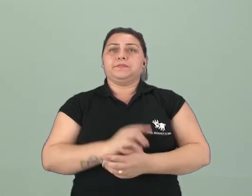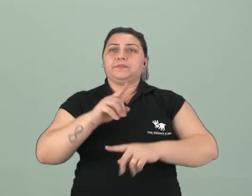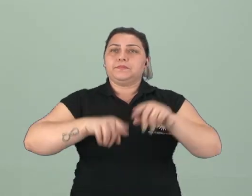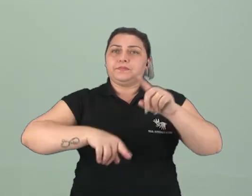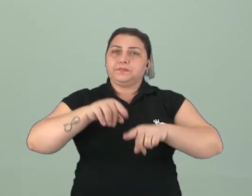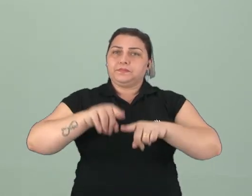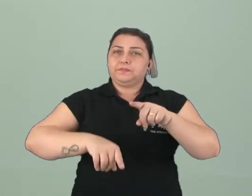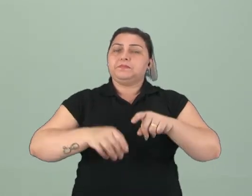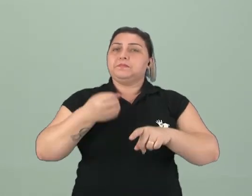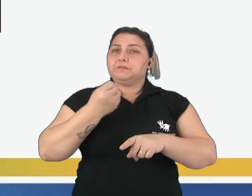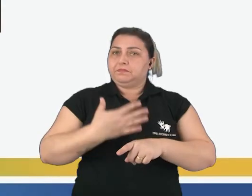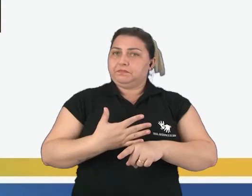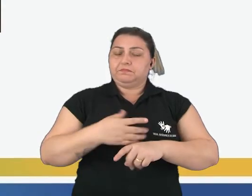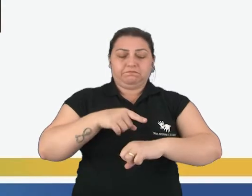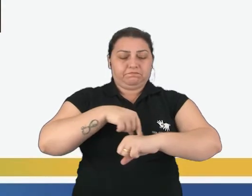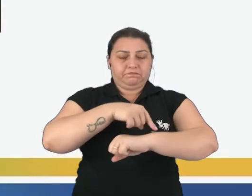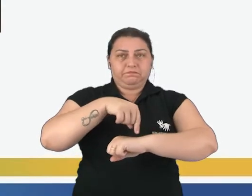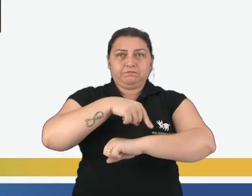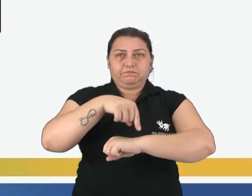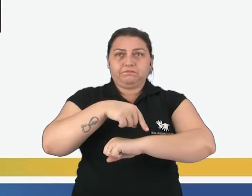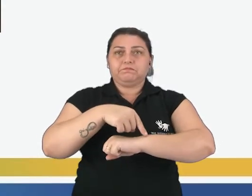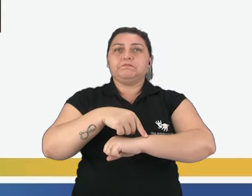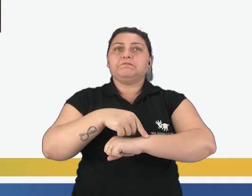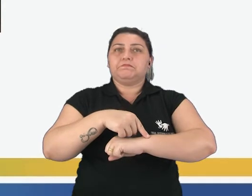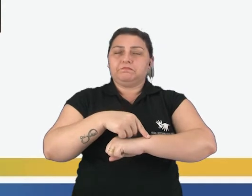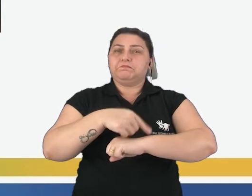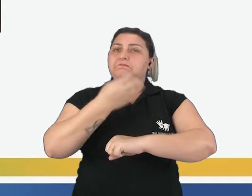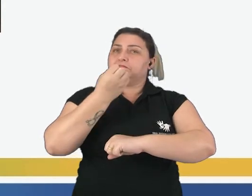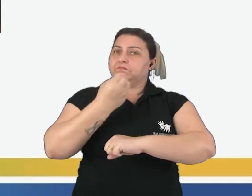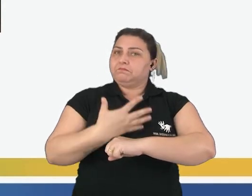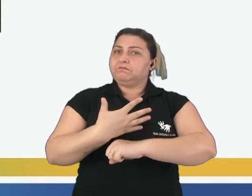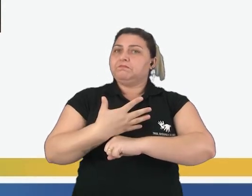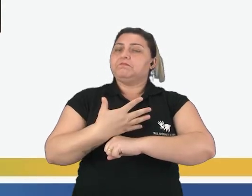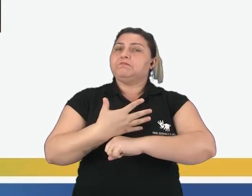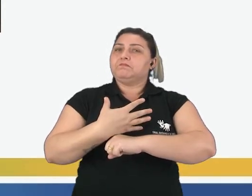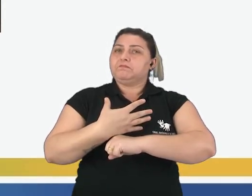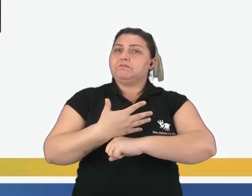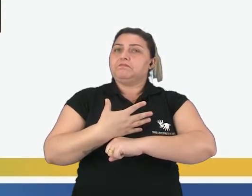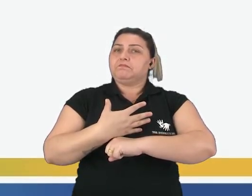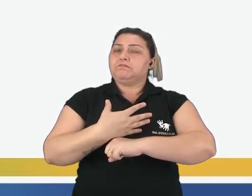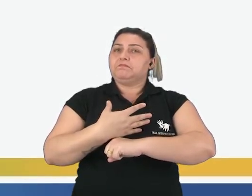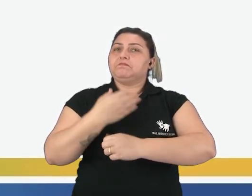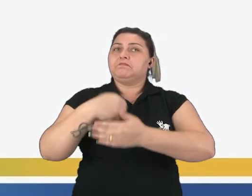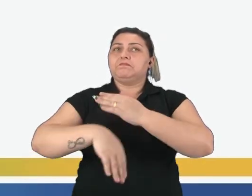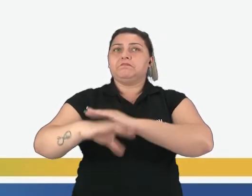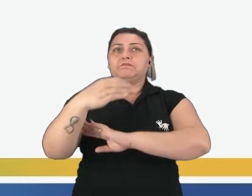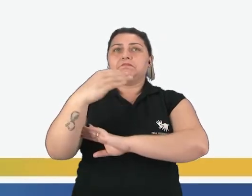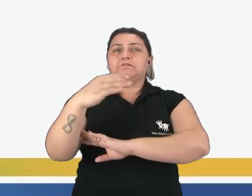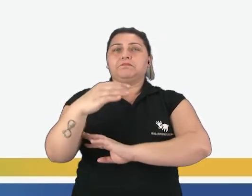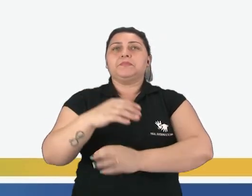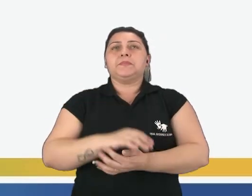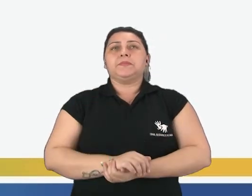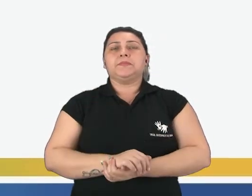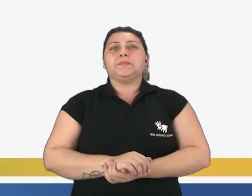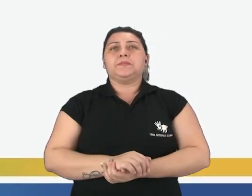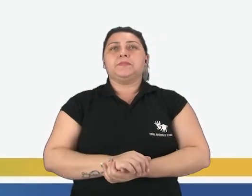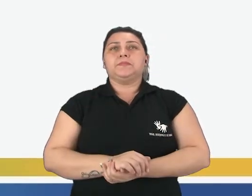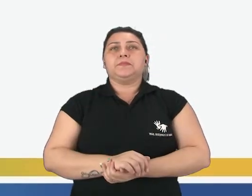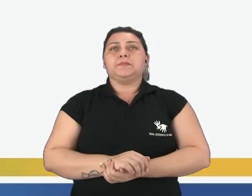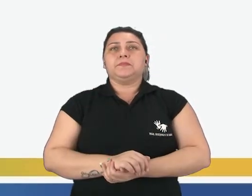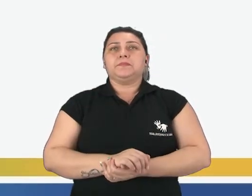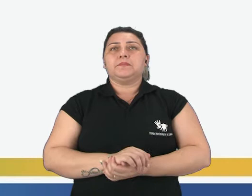que revolucionou, pessoal. Marcar o tempo foi determinante aí para muitas coisas dentro da ciência. Próximo